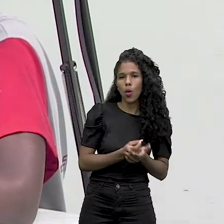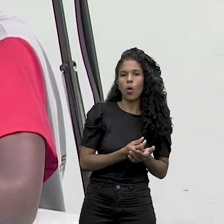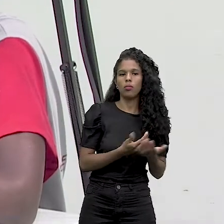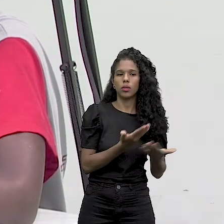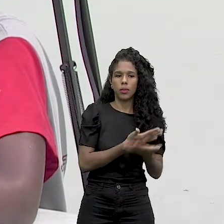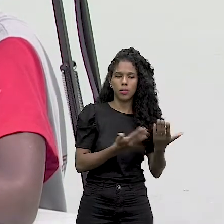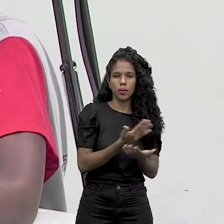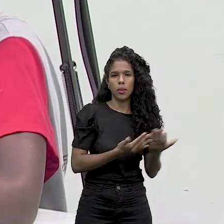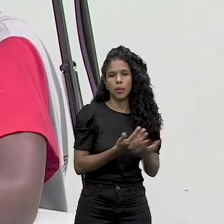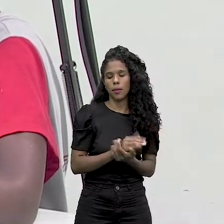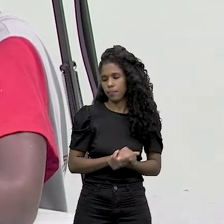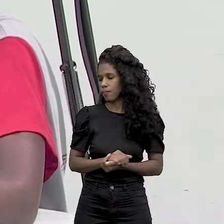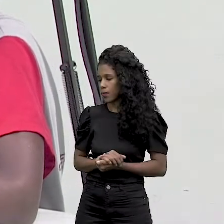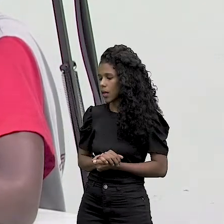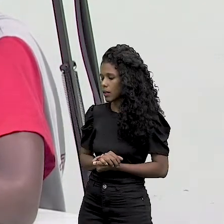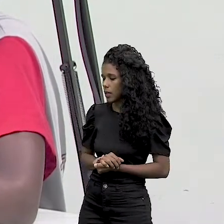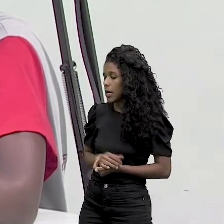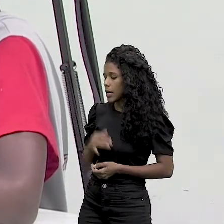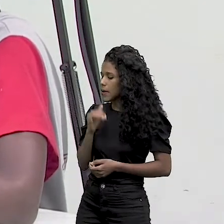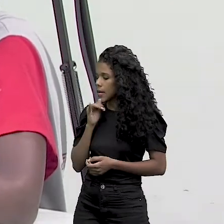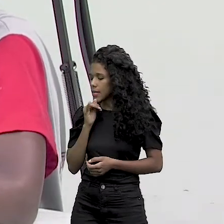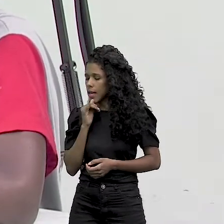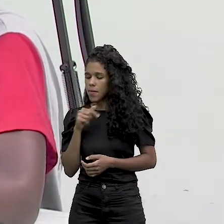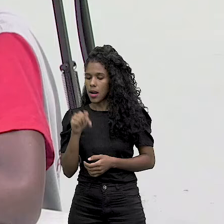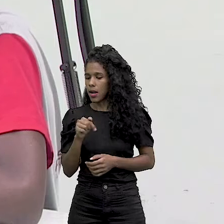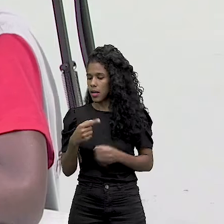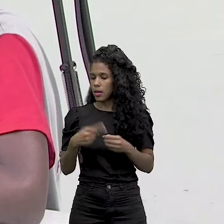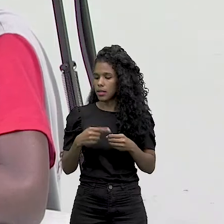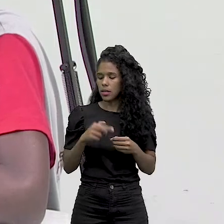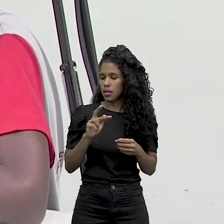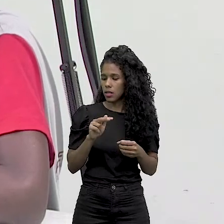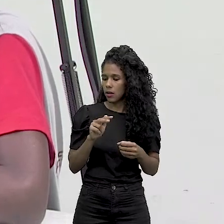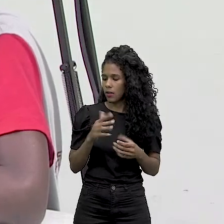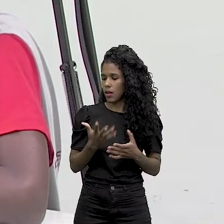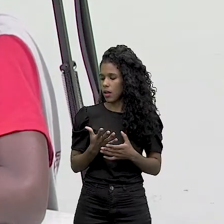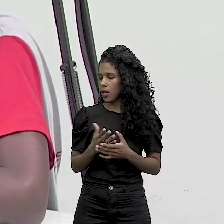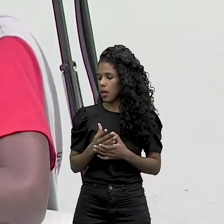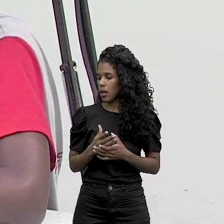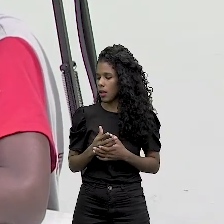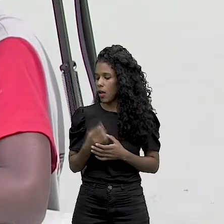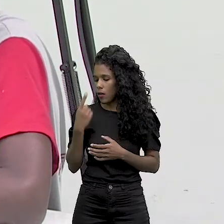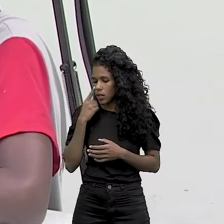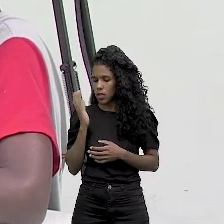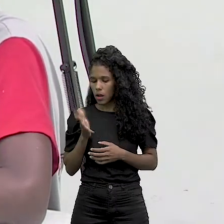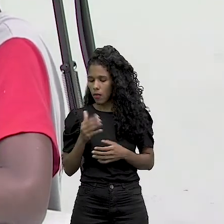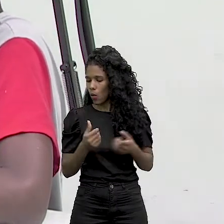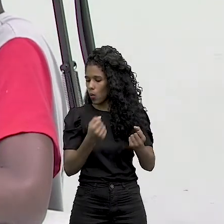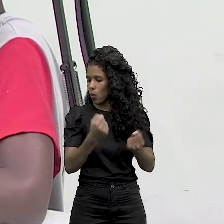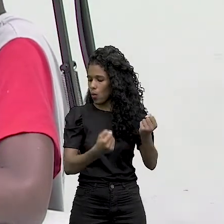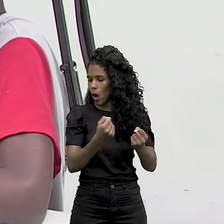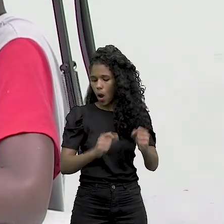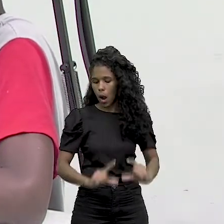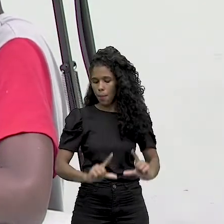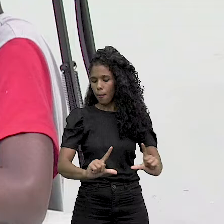as placas dos veículos. Você já viu alguma alteração? Não? Nunca. Antes as placas vinham o nome